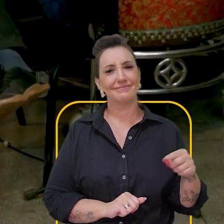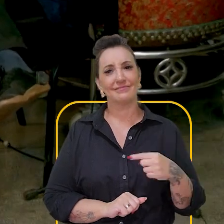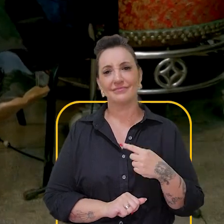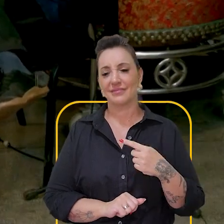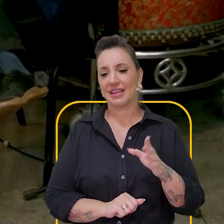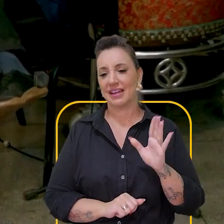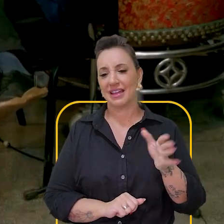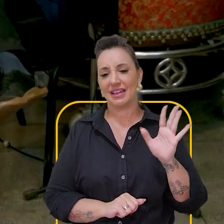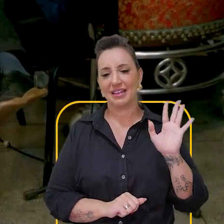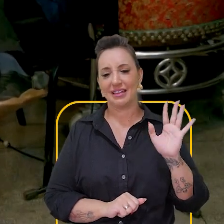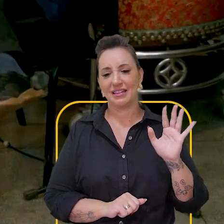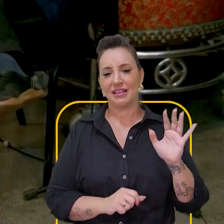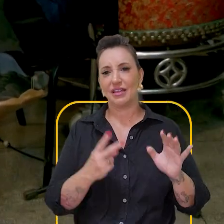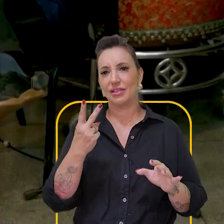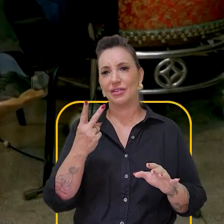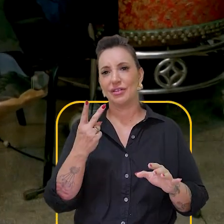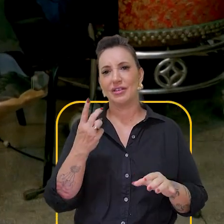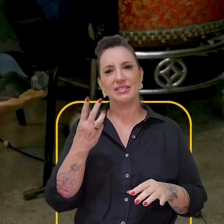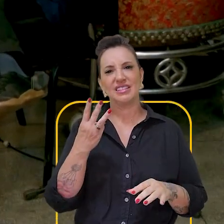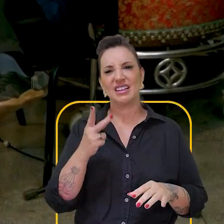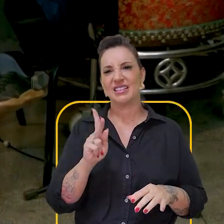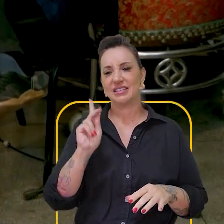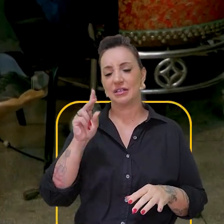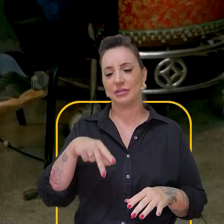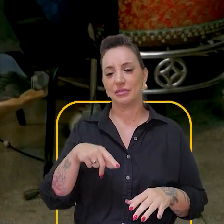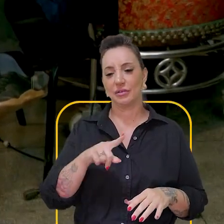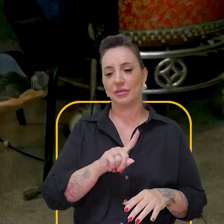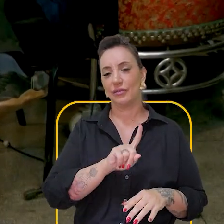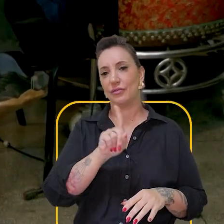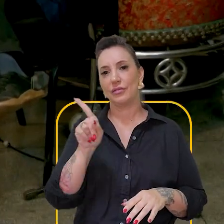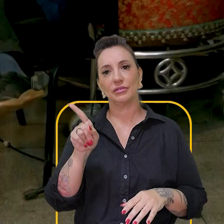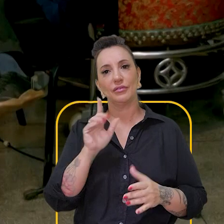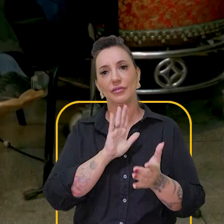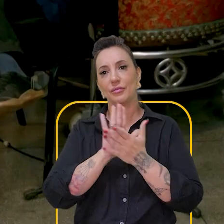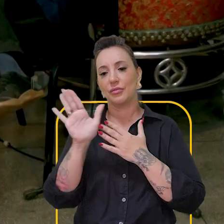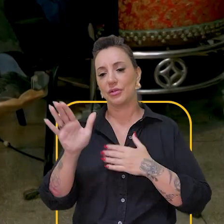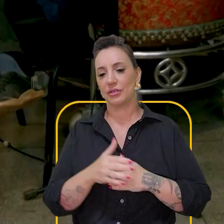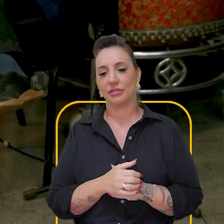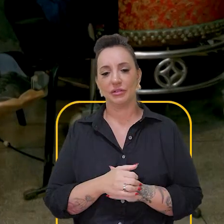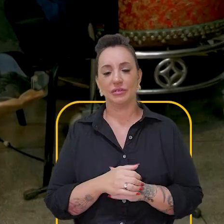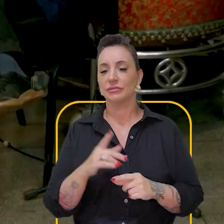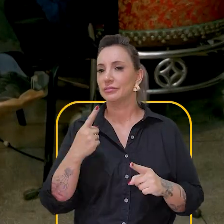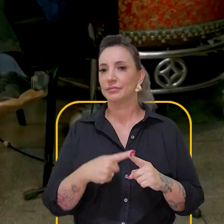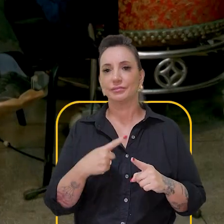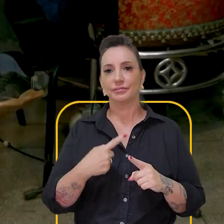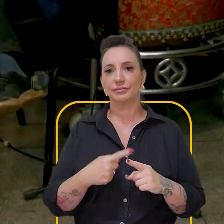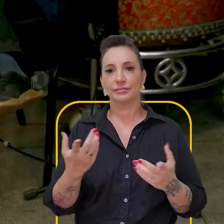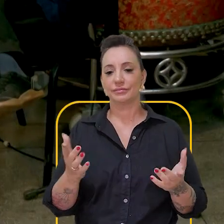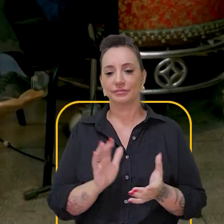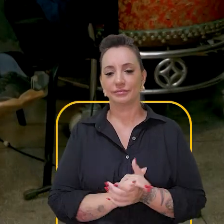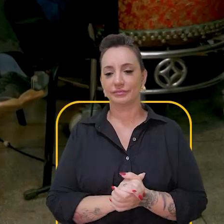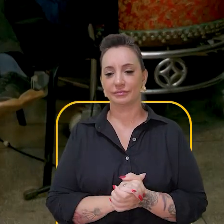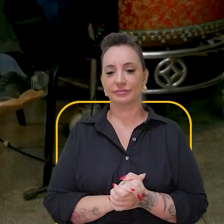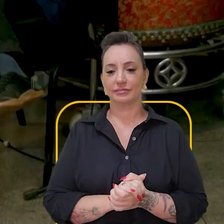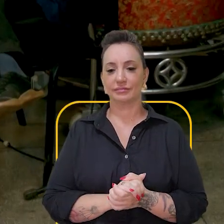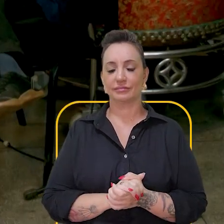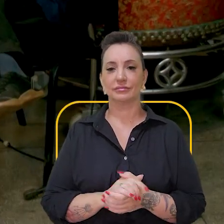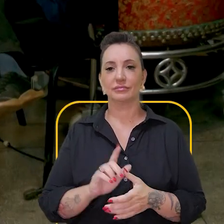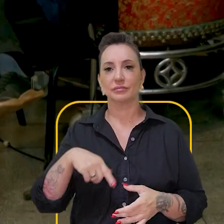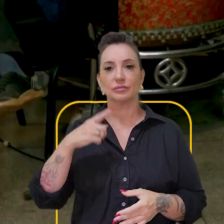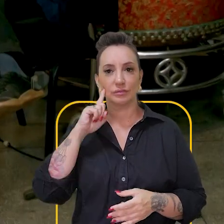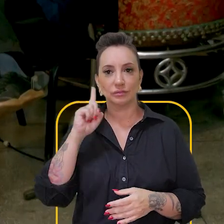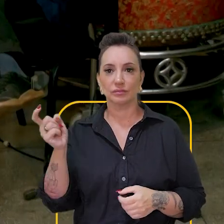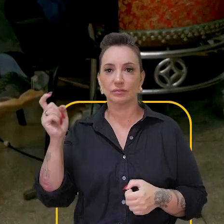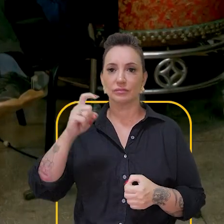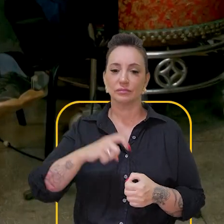porque Ah eu venho um outro dia pô pelo amor de Deus aí cheguei perto do metrô e aquela teimosia né